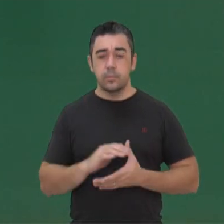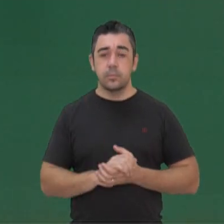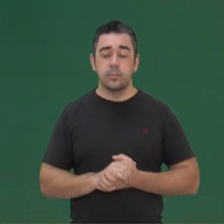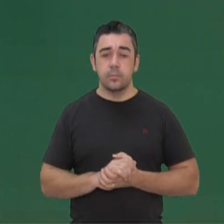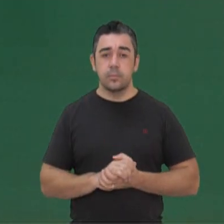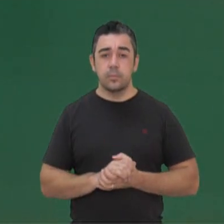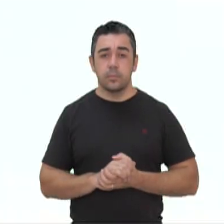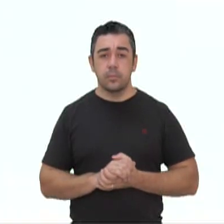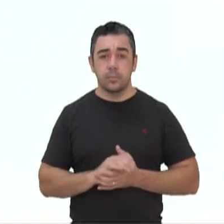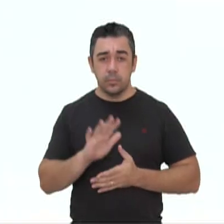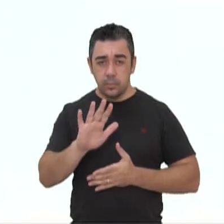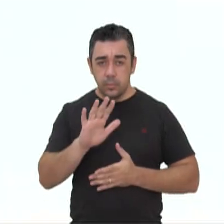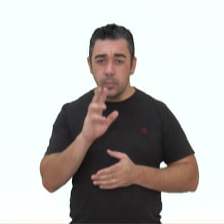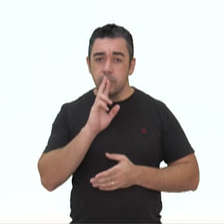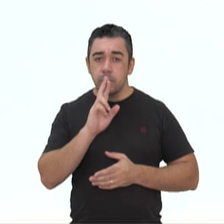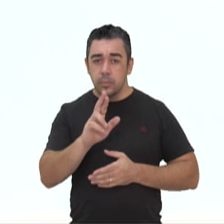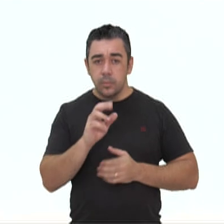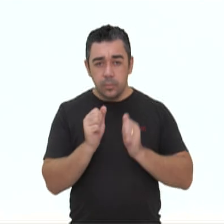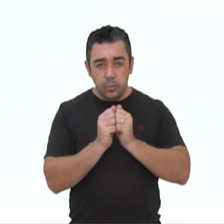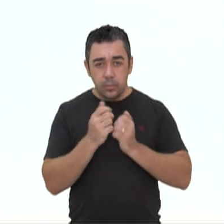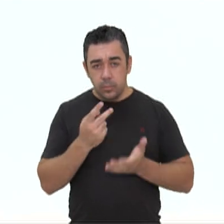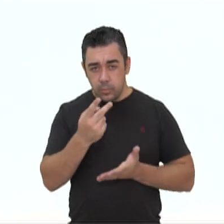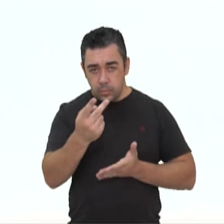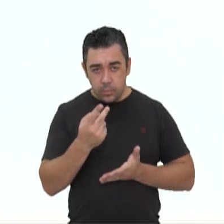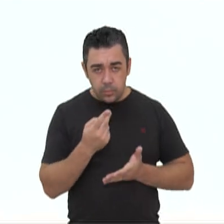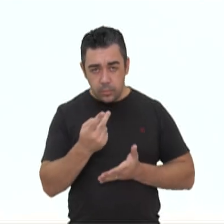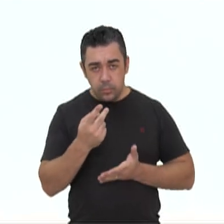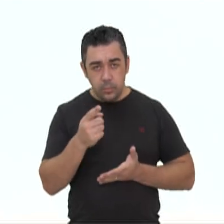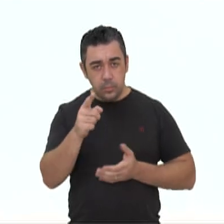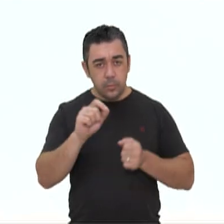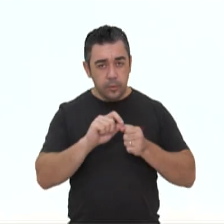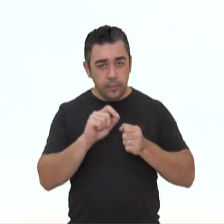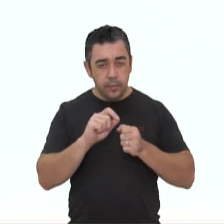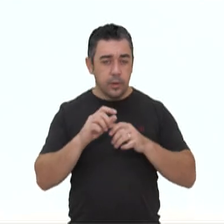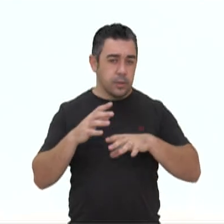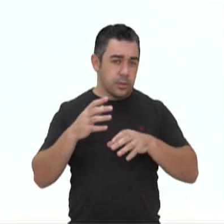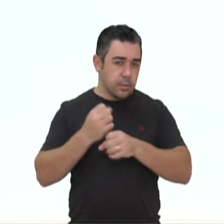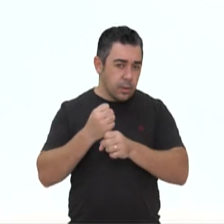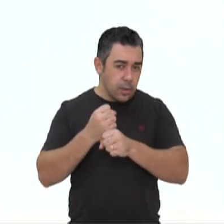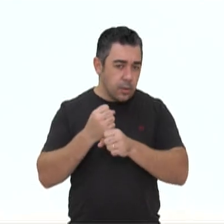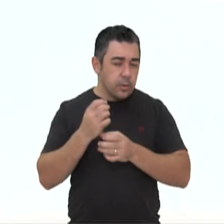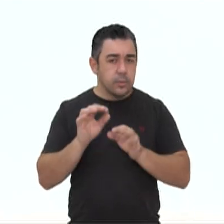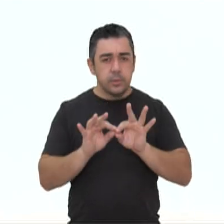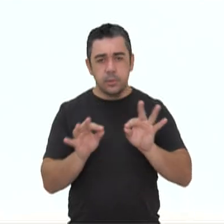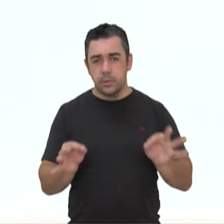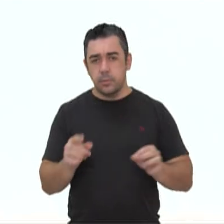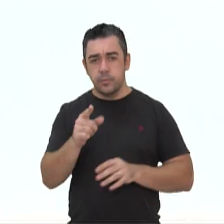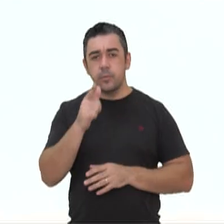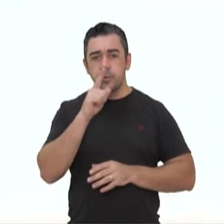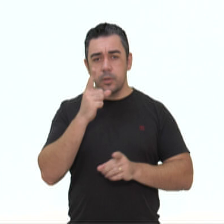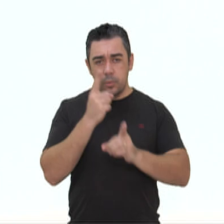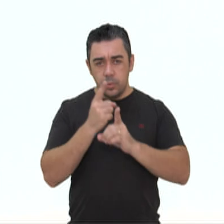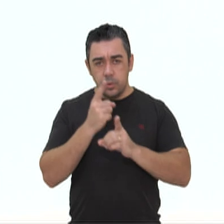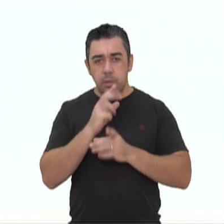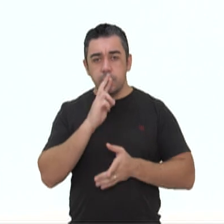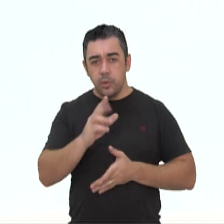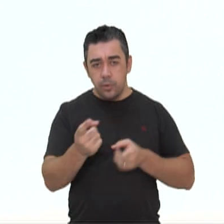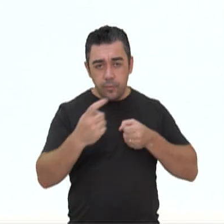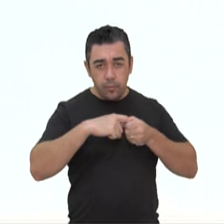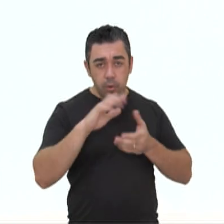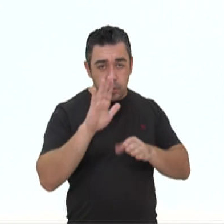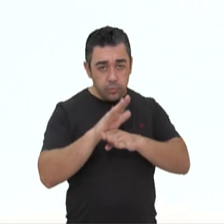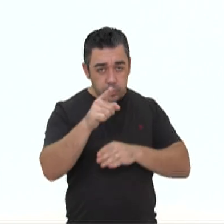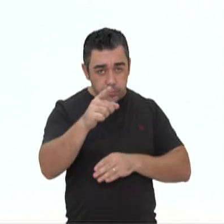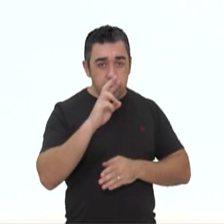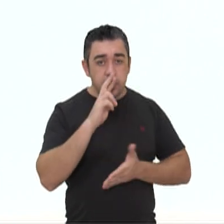daqui a pouquinho eu volto a responder com vocês. Procura fazer a continha, uma conta bem simples ali para você responder. Daqui a pouquinho eu volto para te ajudar